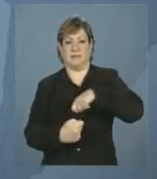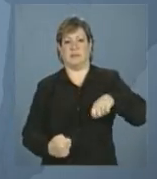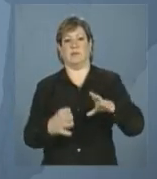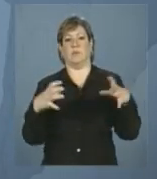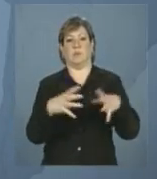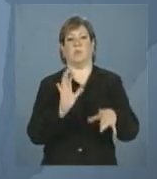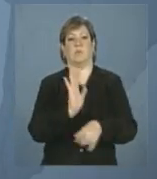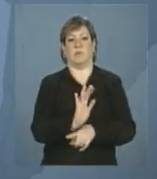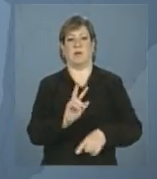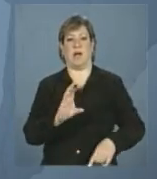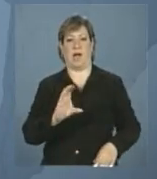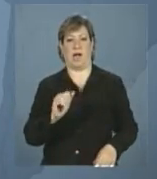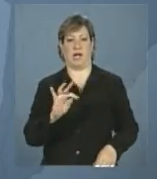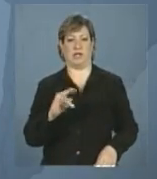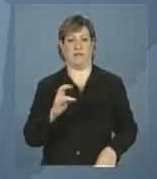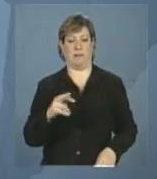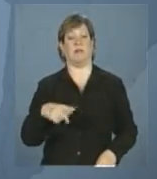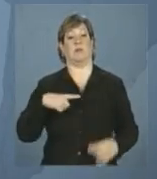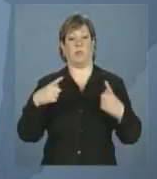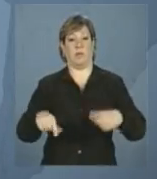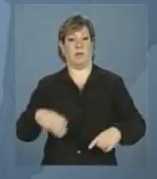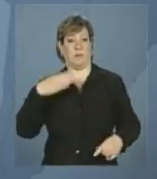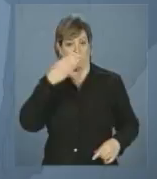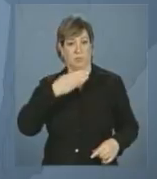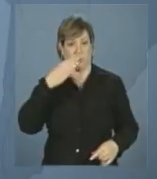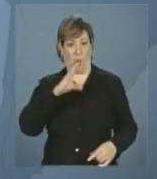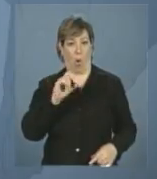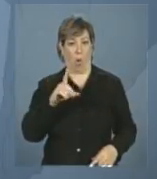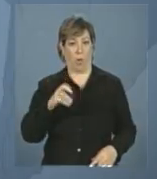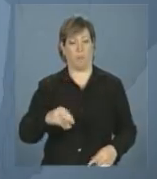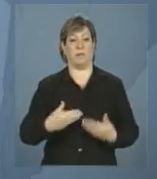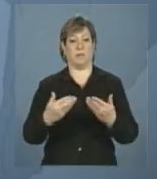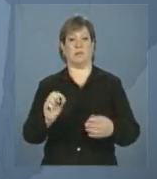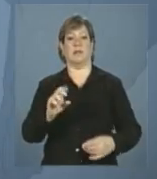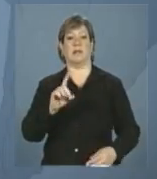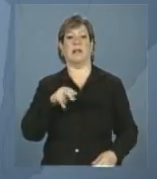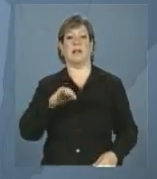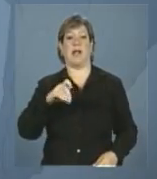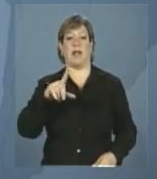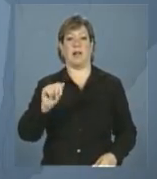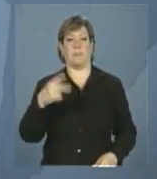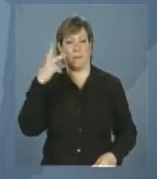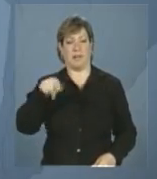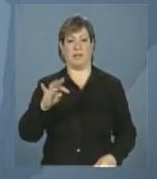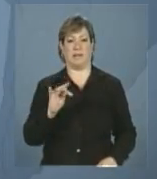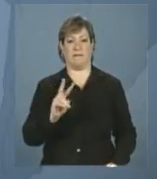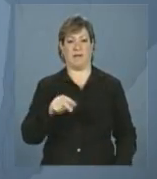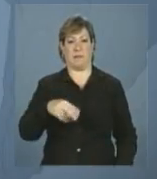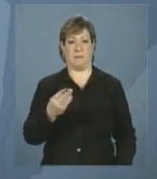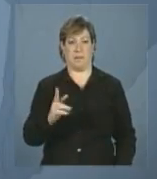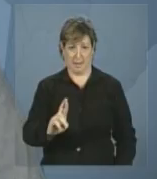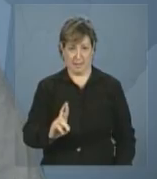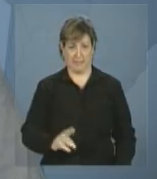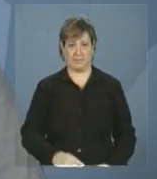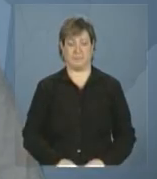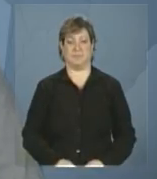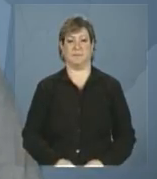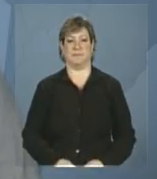cativeiro pelos guerrilheiros. De Cartagena das Índias, na Colômbia, Daniela Almeida para a TV